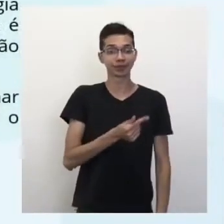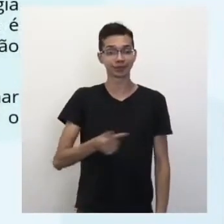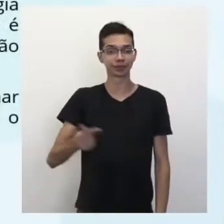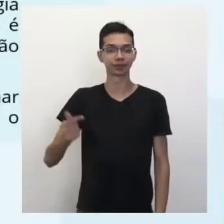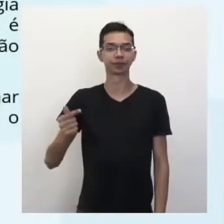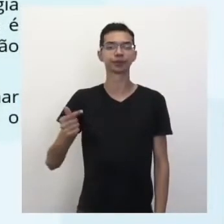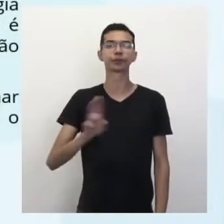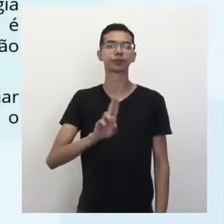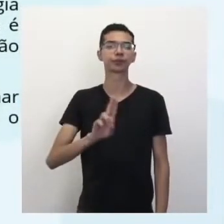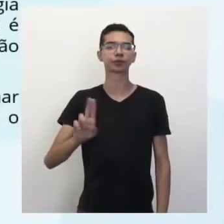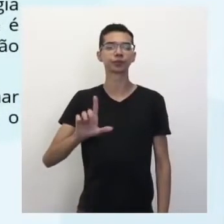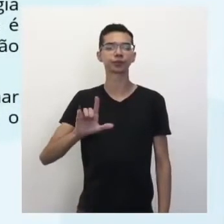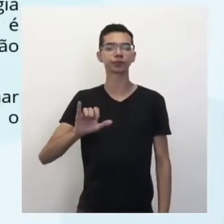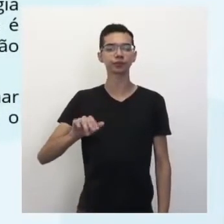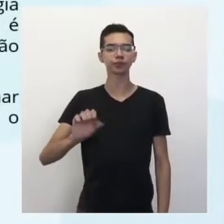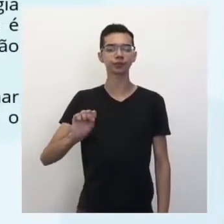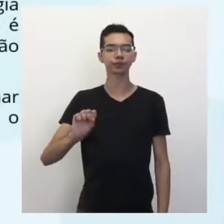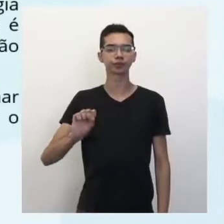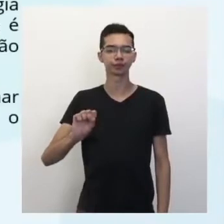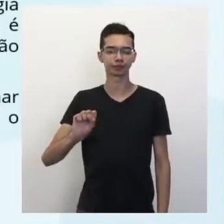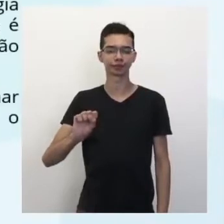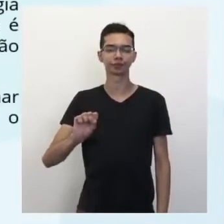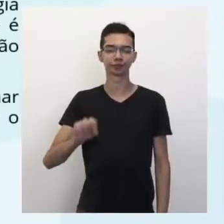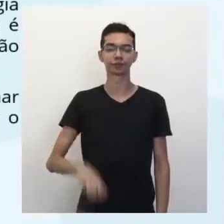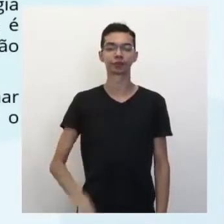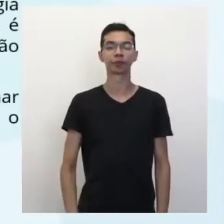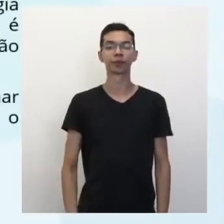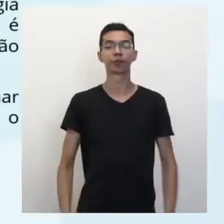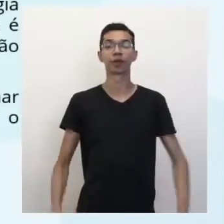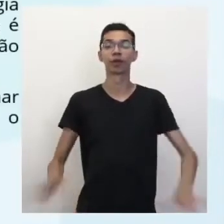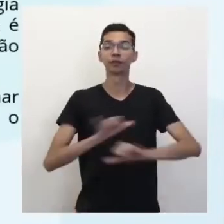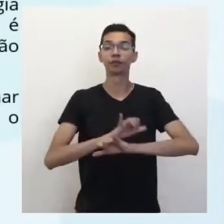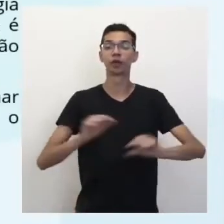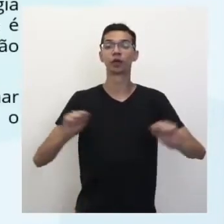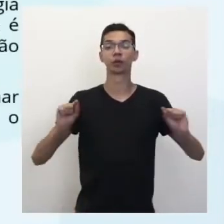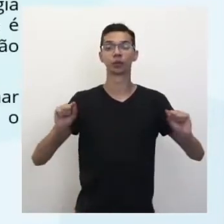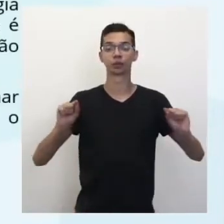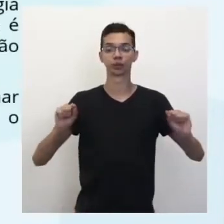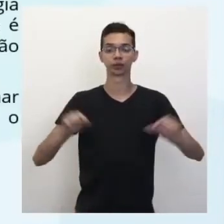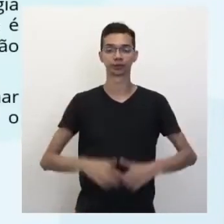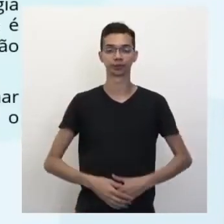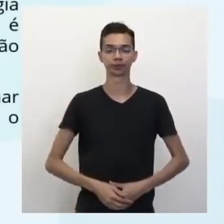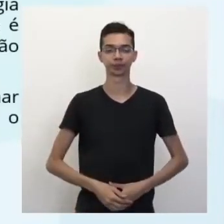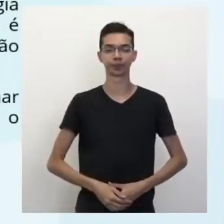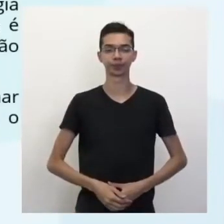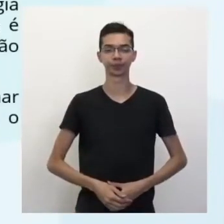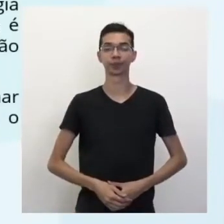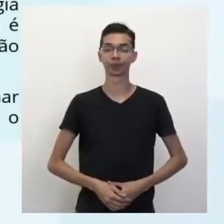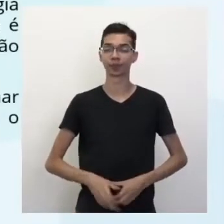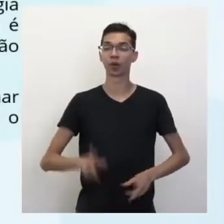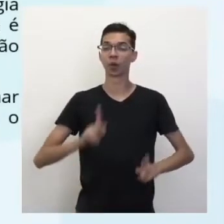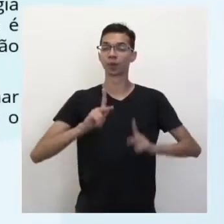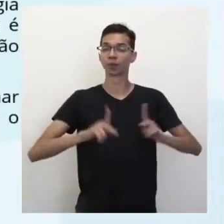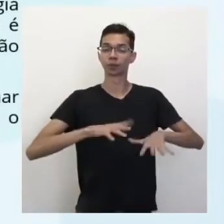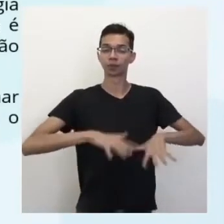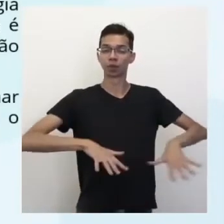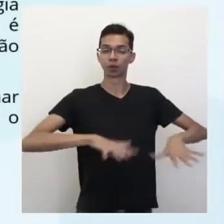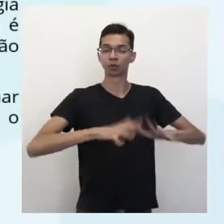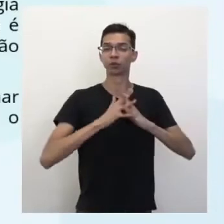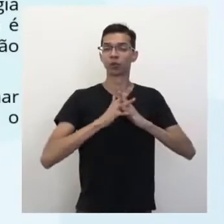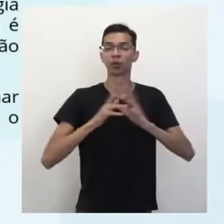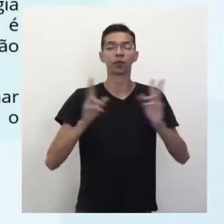da Silva comenta que a prática pôde aumentar a confusão que o público faz com frequência entre o